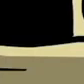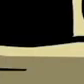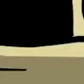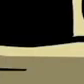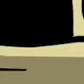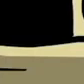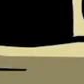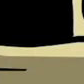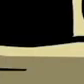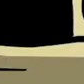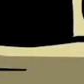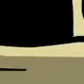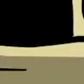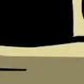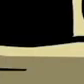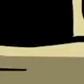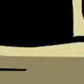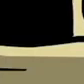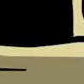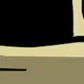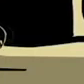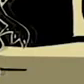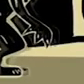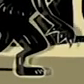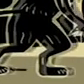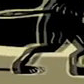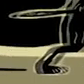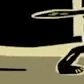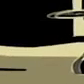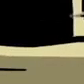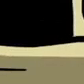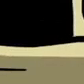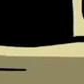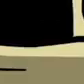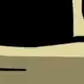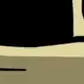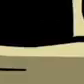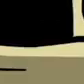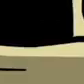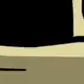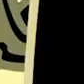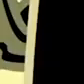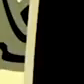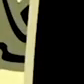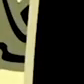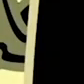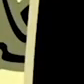peludo. De vez em quando, o lobisomem parava no meio do caminho farejando o ar feito cachorro.